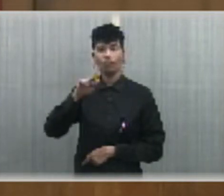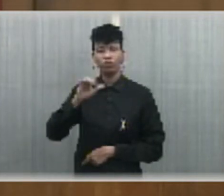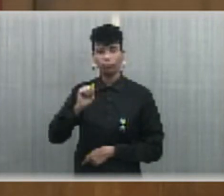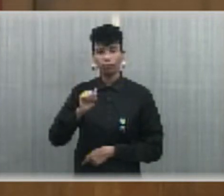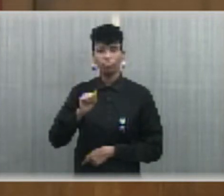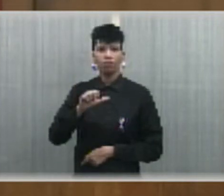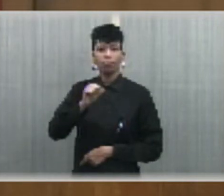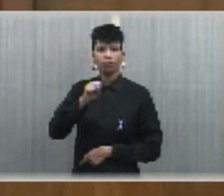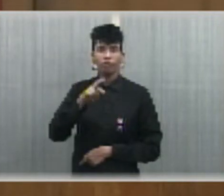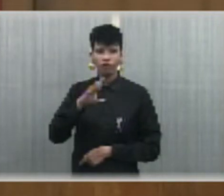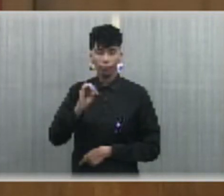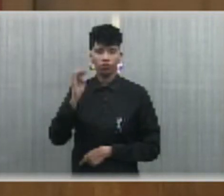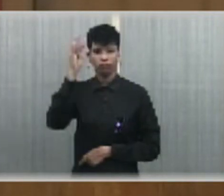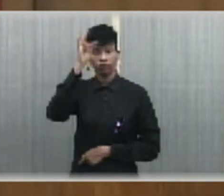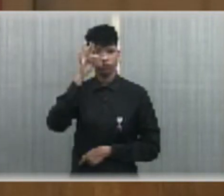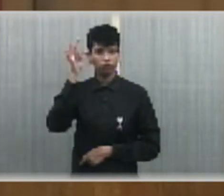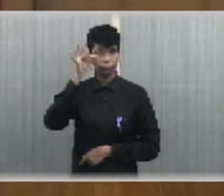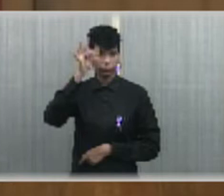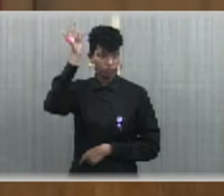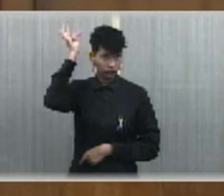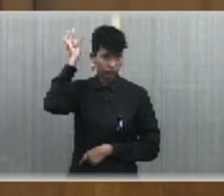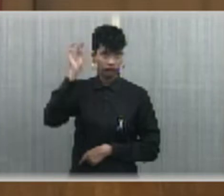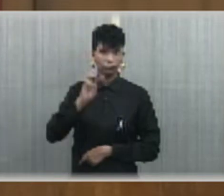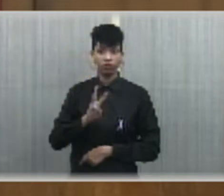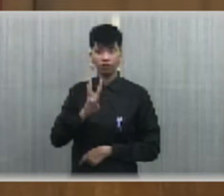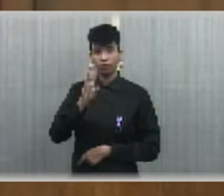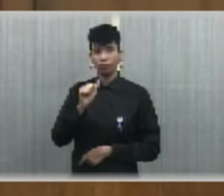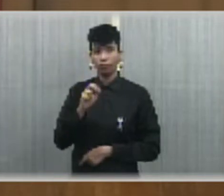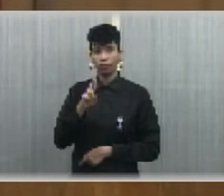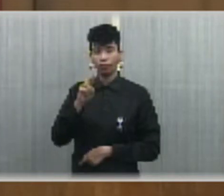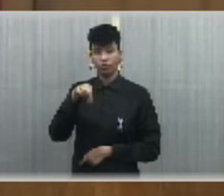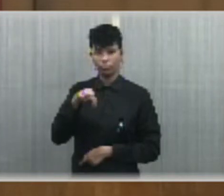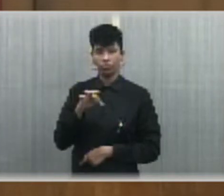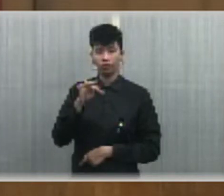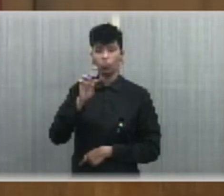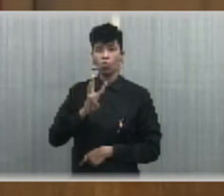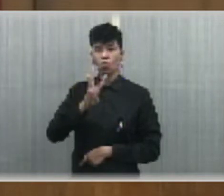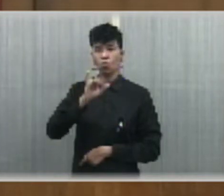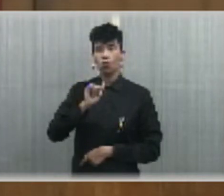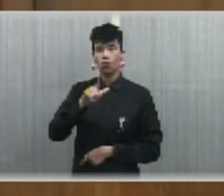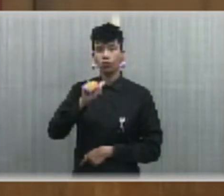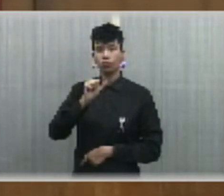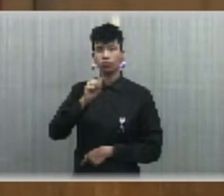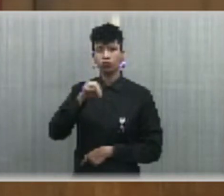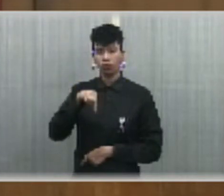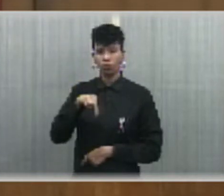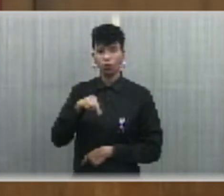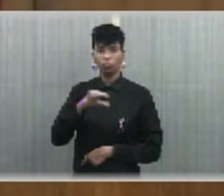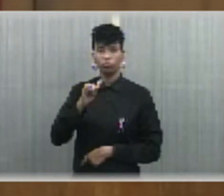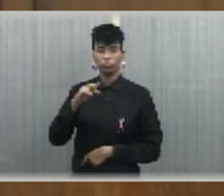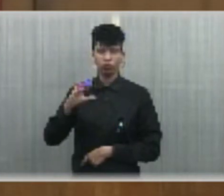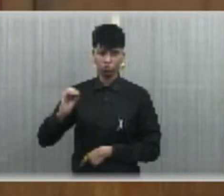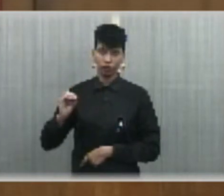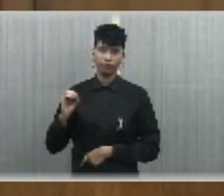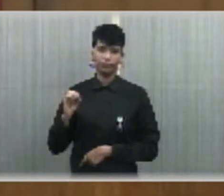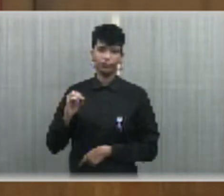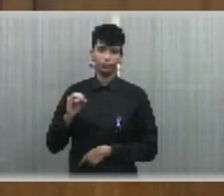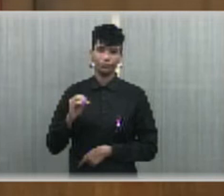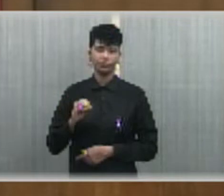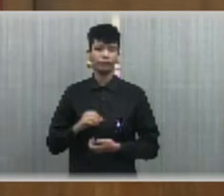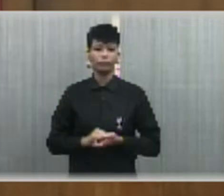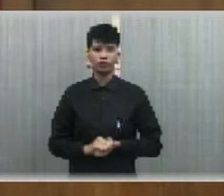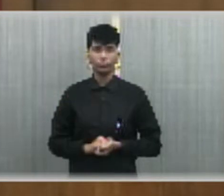Eulálio, Tereza Brito, Temístocles Filho, Varton Lacerda, Wilson Brandão, Ziza Carvalho e Cícero Magalhães,